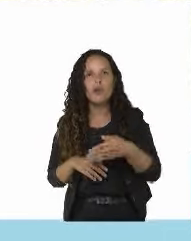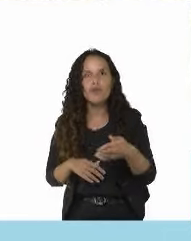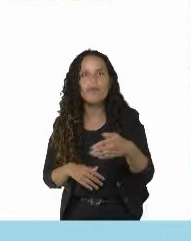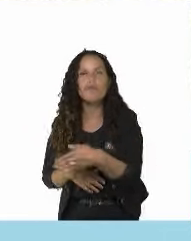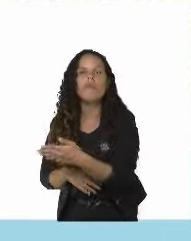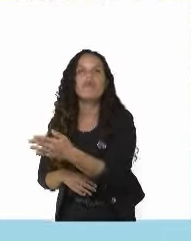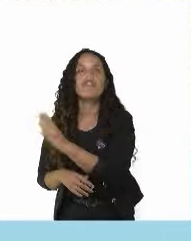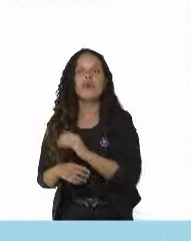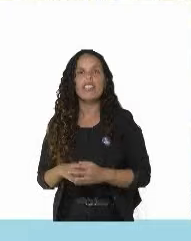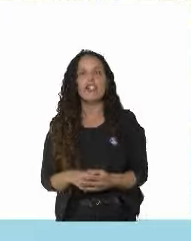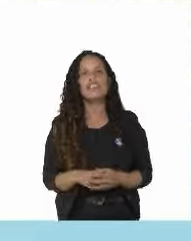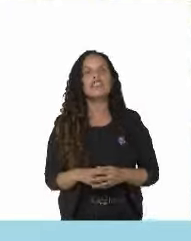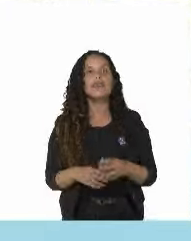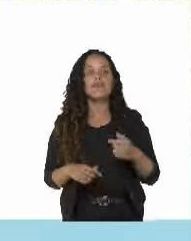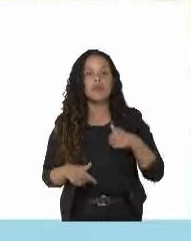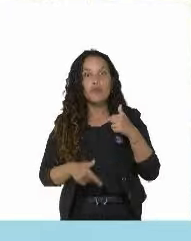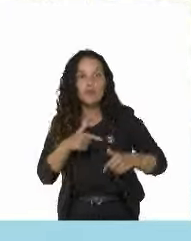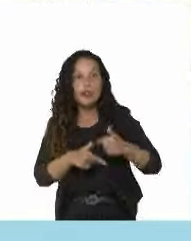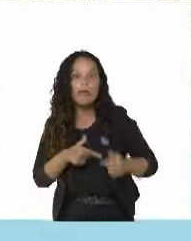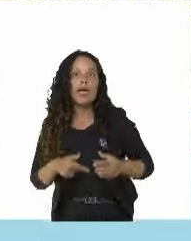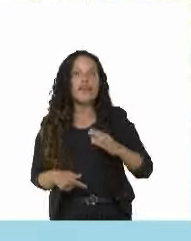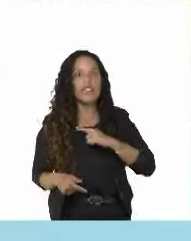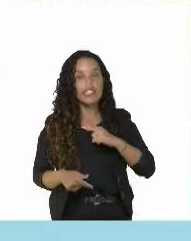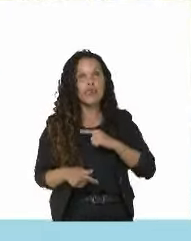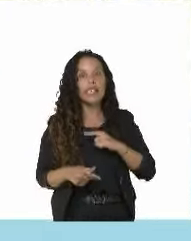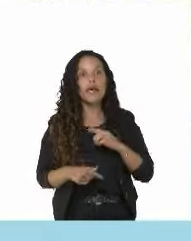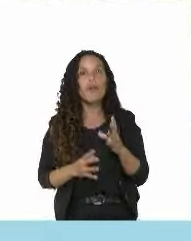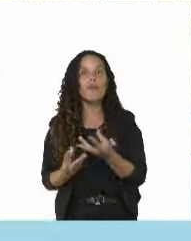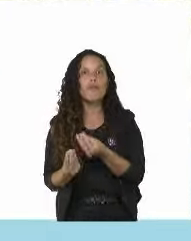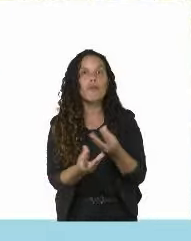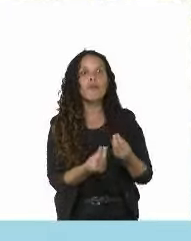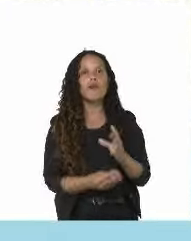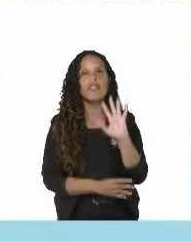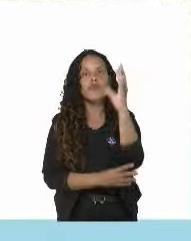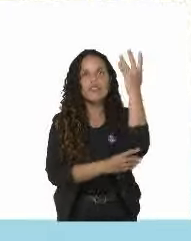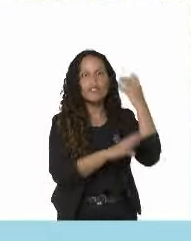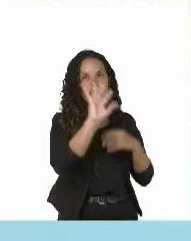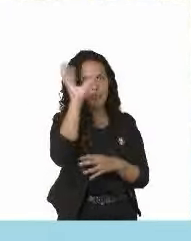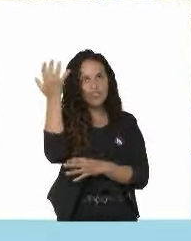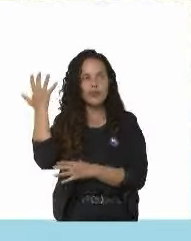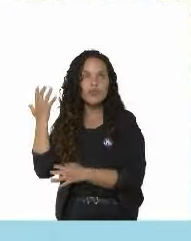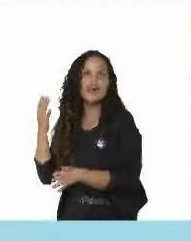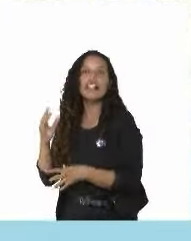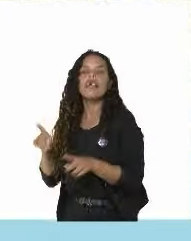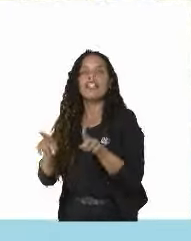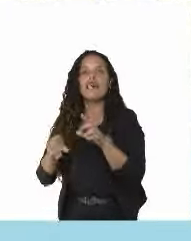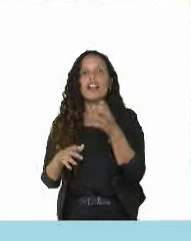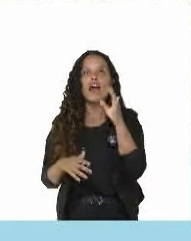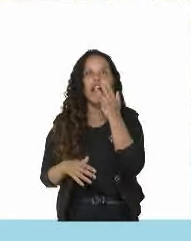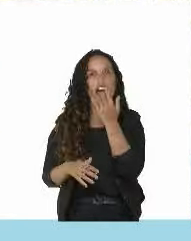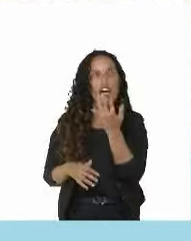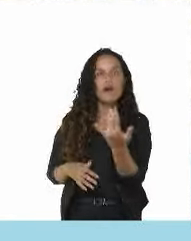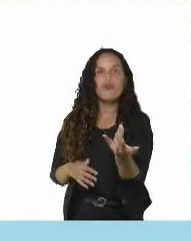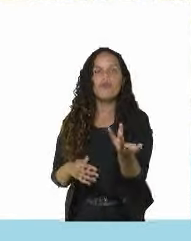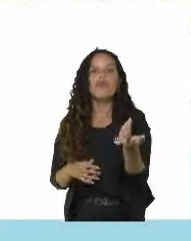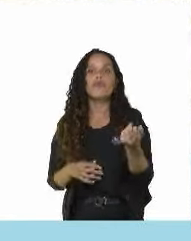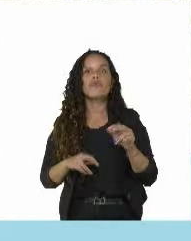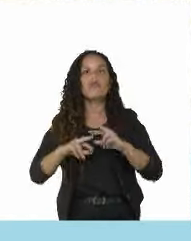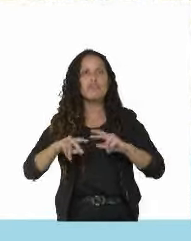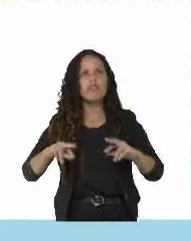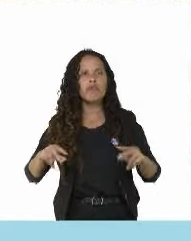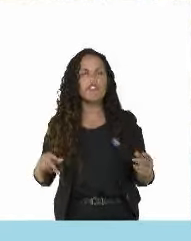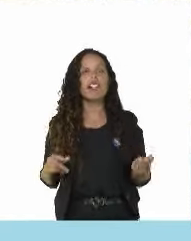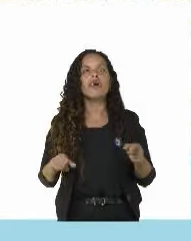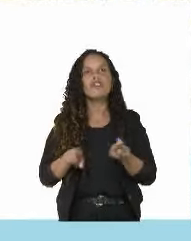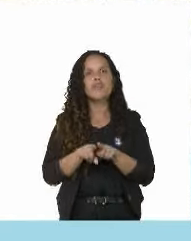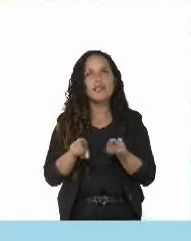tem muito esse elemento natureza, né? Eu me inspiro muito na natureza, nas texturas, nas cores. Aqui são módulos